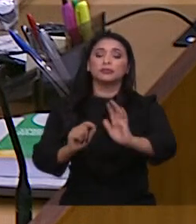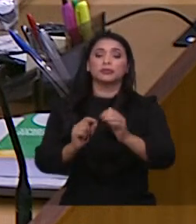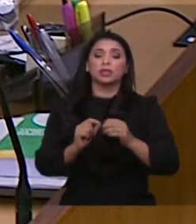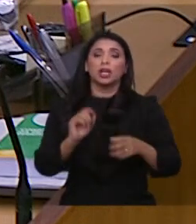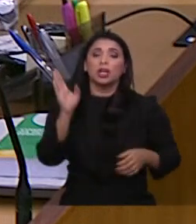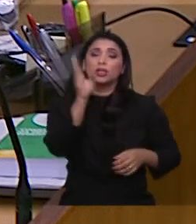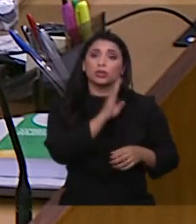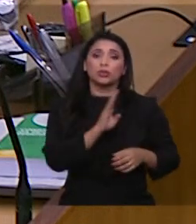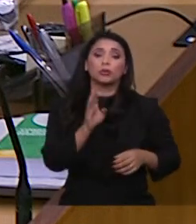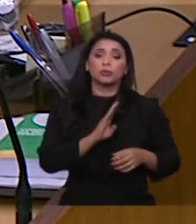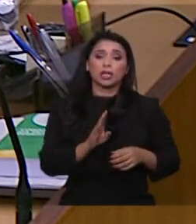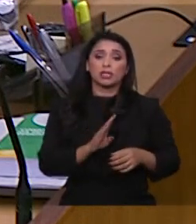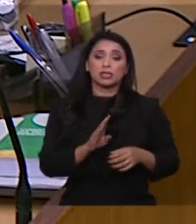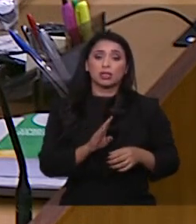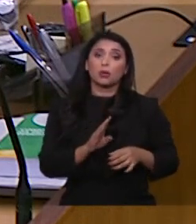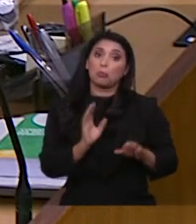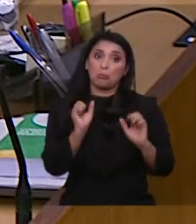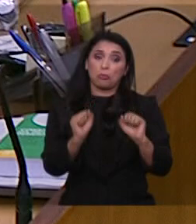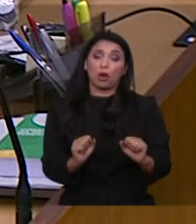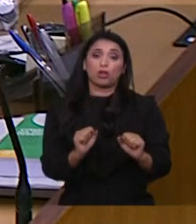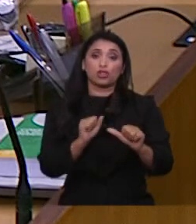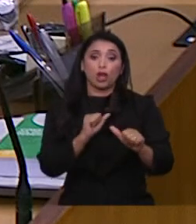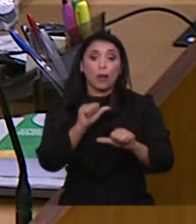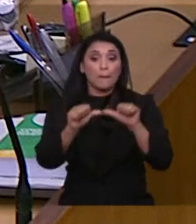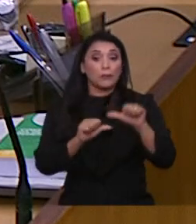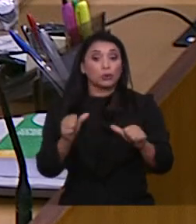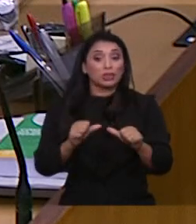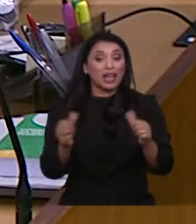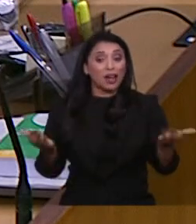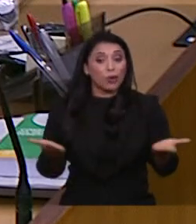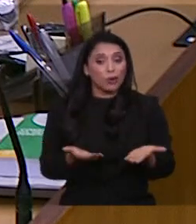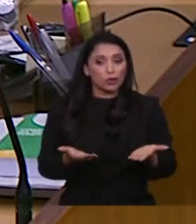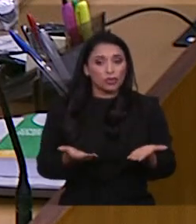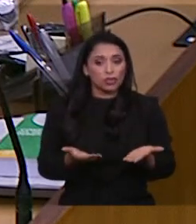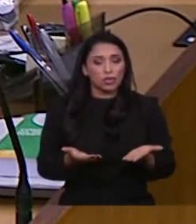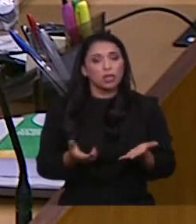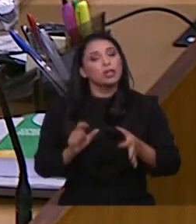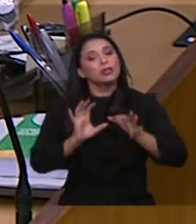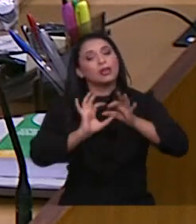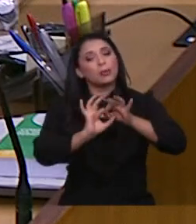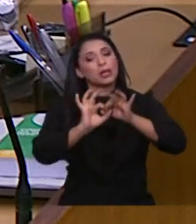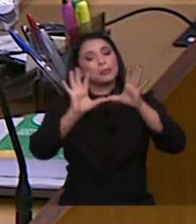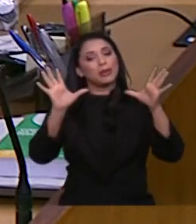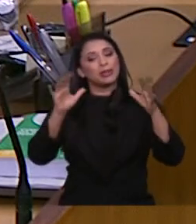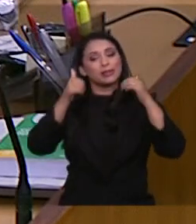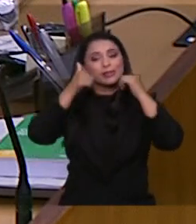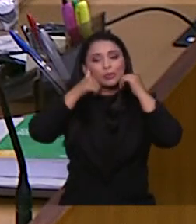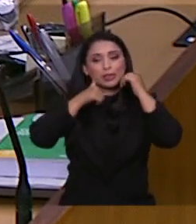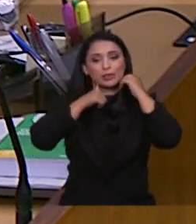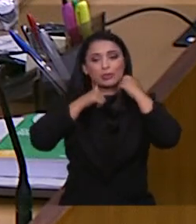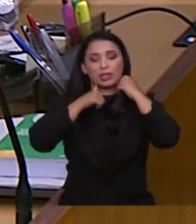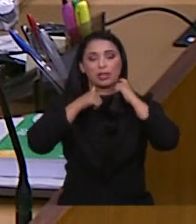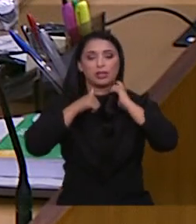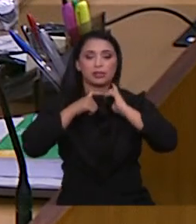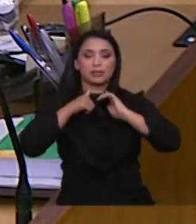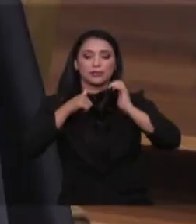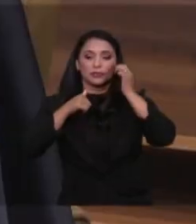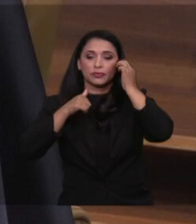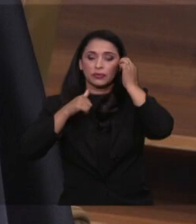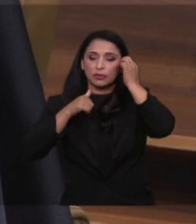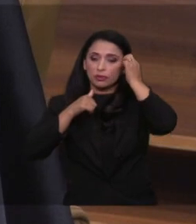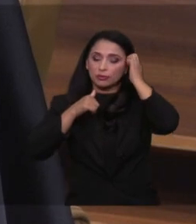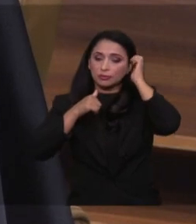no Brasil na data de hoje. E isso significa mais uma libertação das mulheres. Por